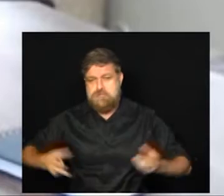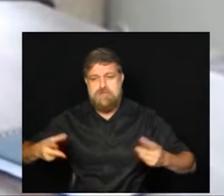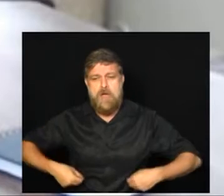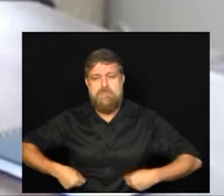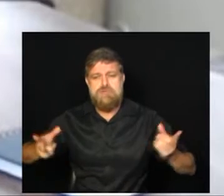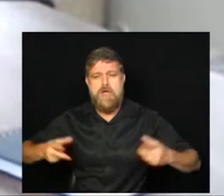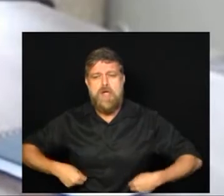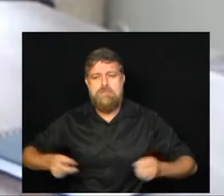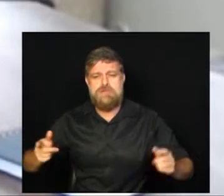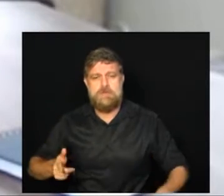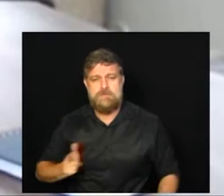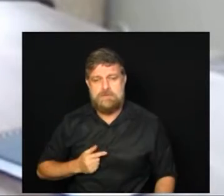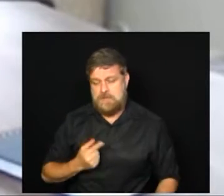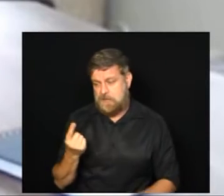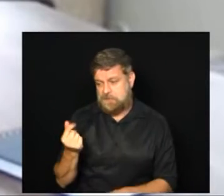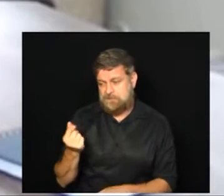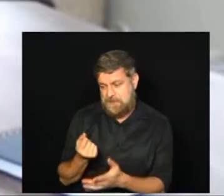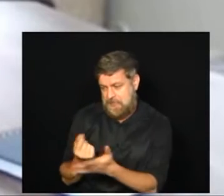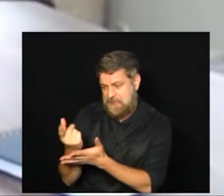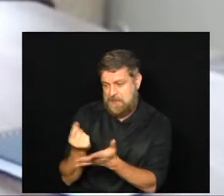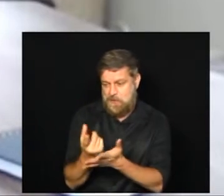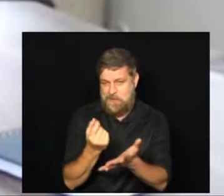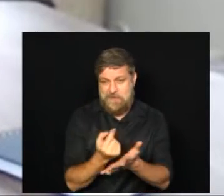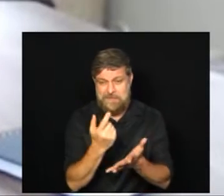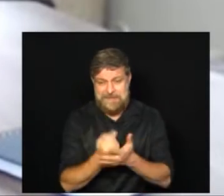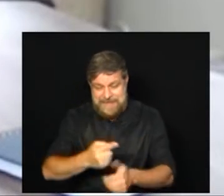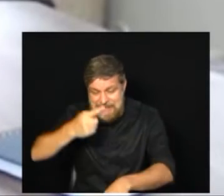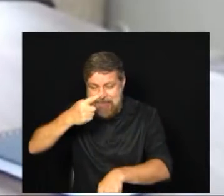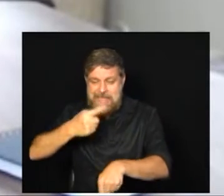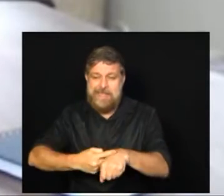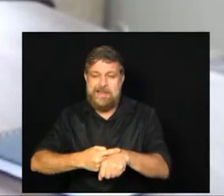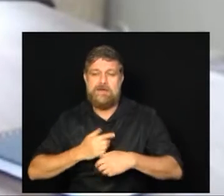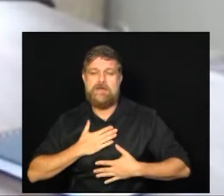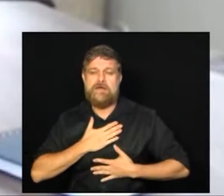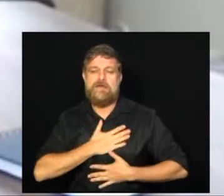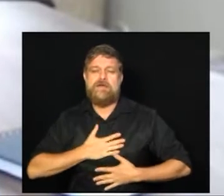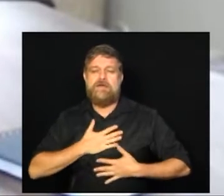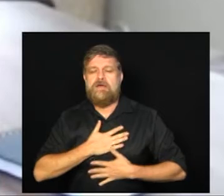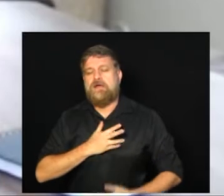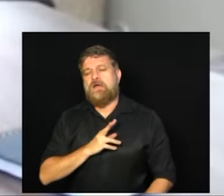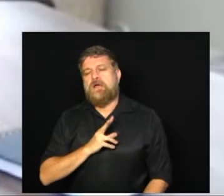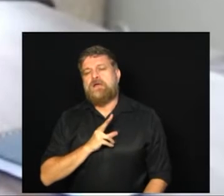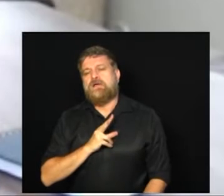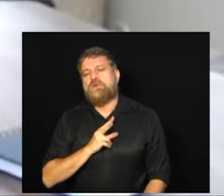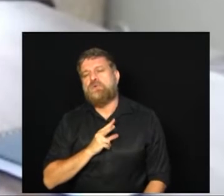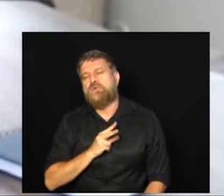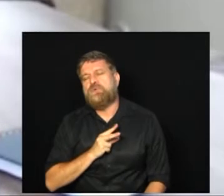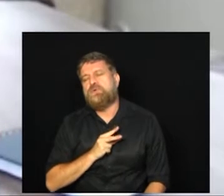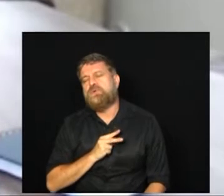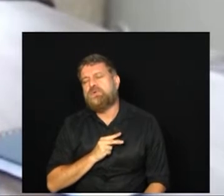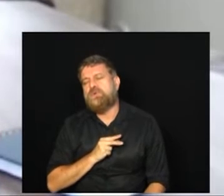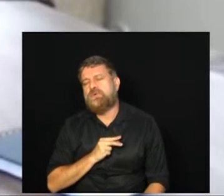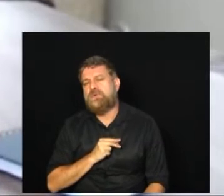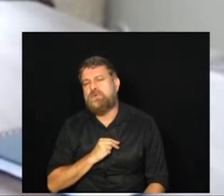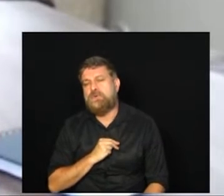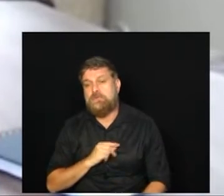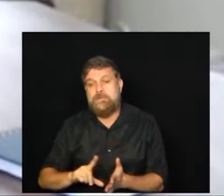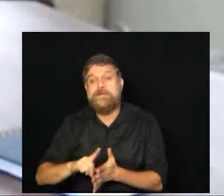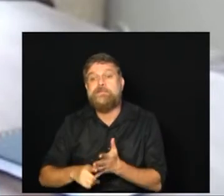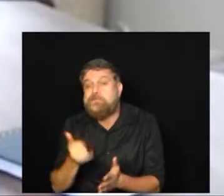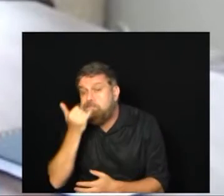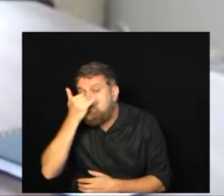que aquele gasto, né, aquele bem que você comprou ali, momentaneamente ele te gere uma sensação de satisfação, e de repente